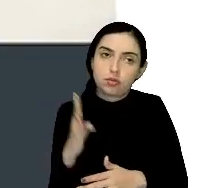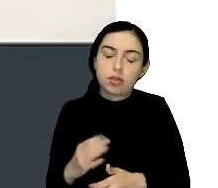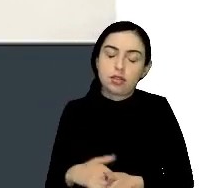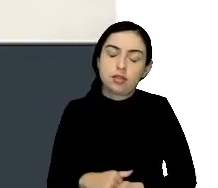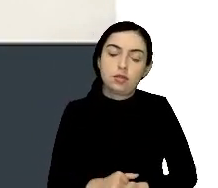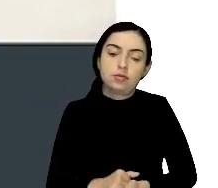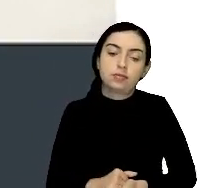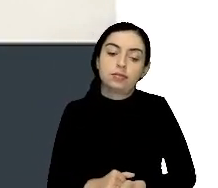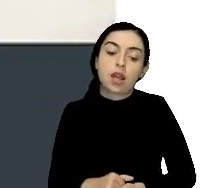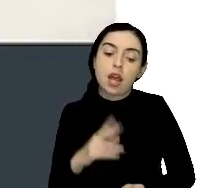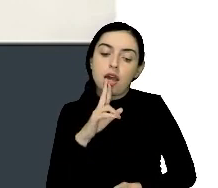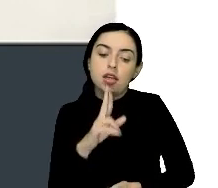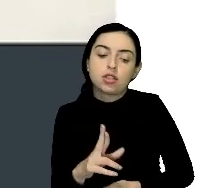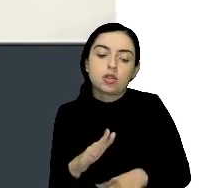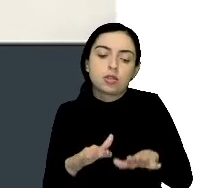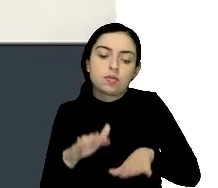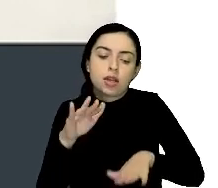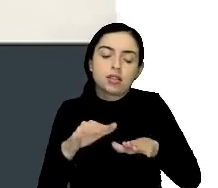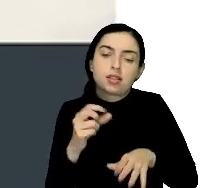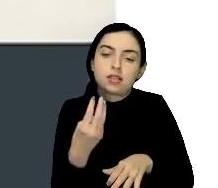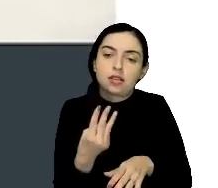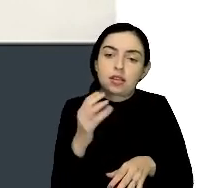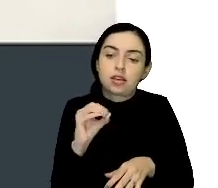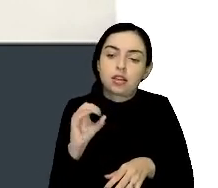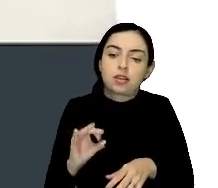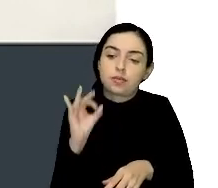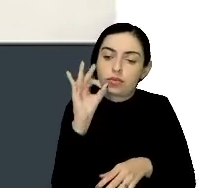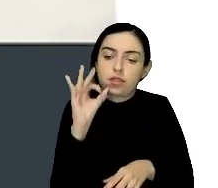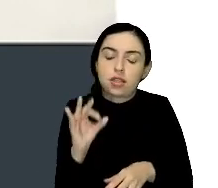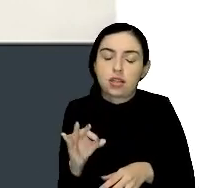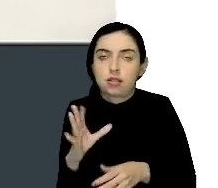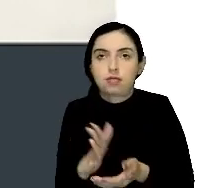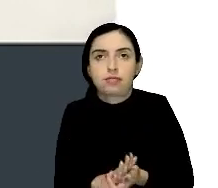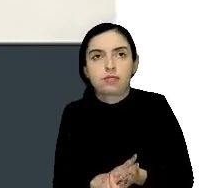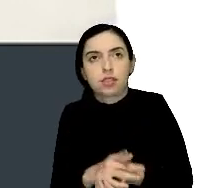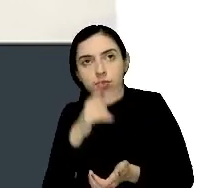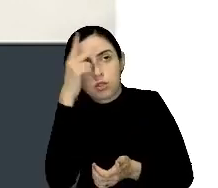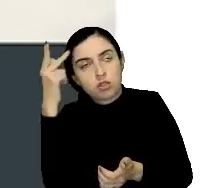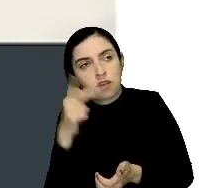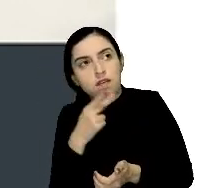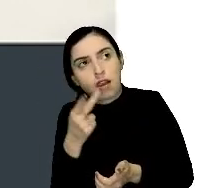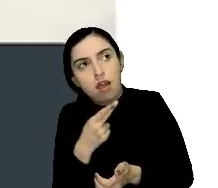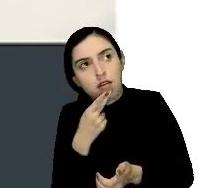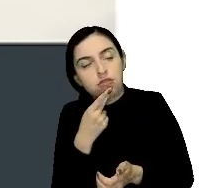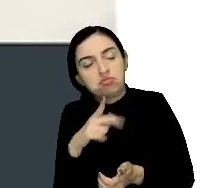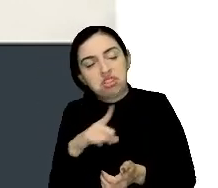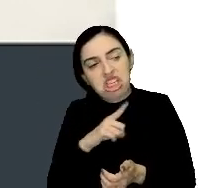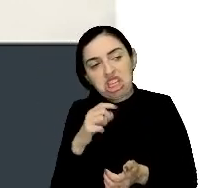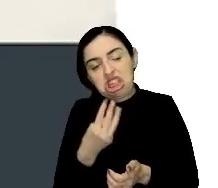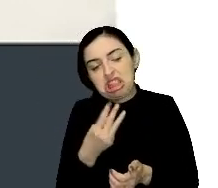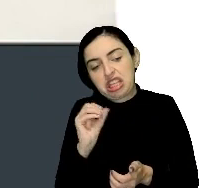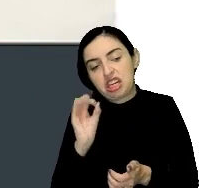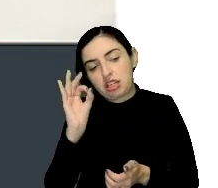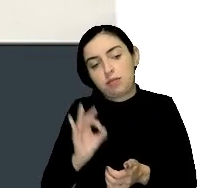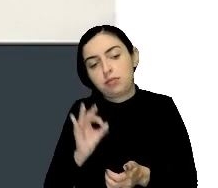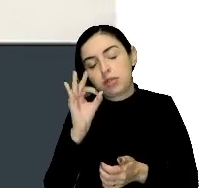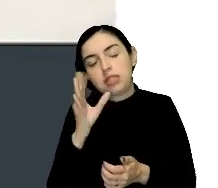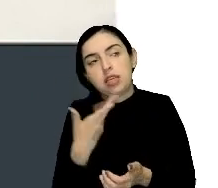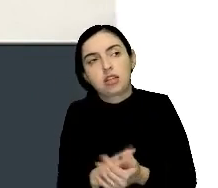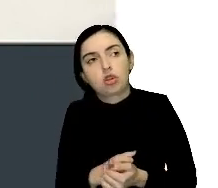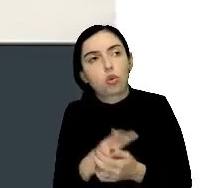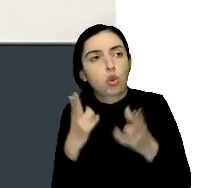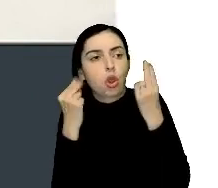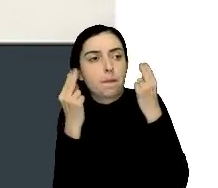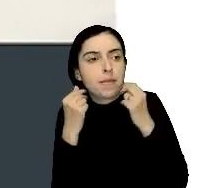a resposta média era 30%. Então as pessoas acharam, não, tem 30% de imigrantes no território nacional. Normalmente um